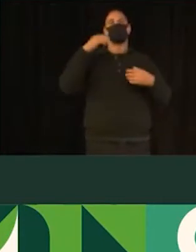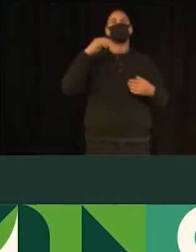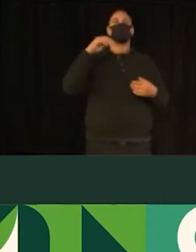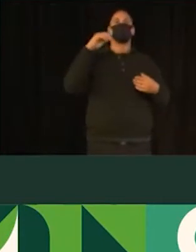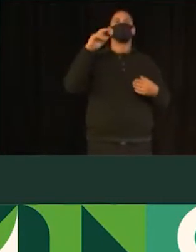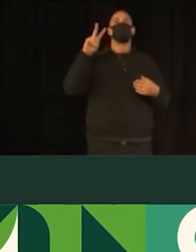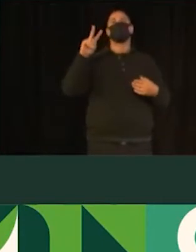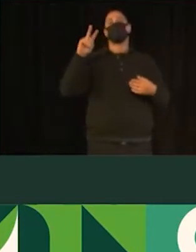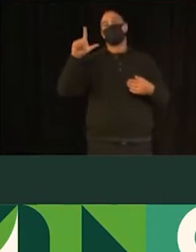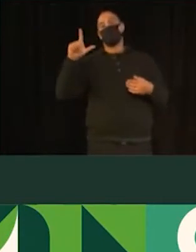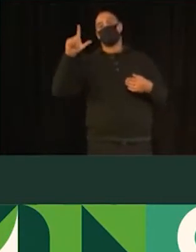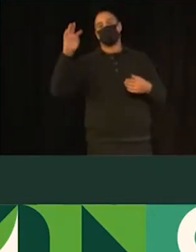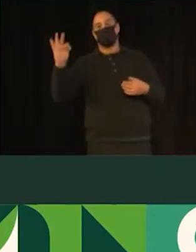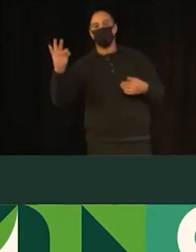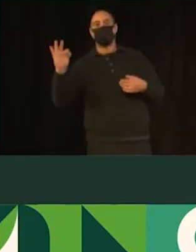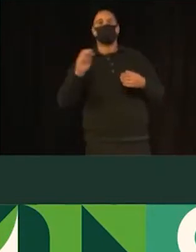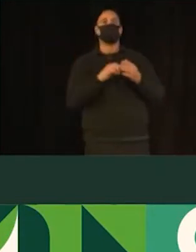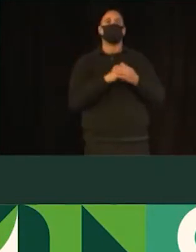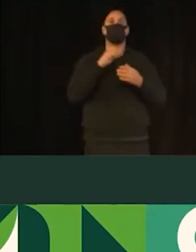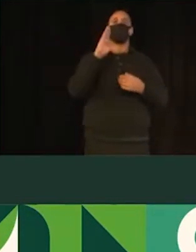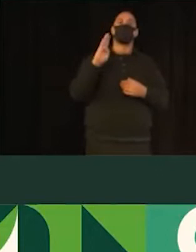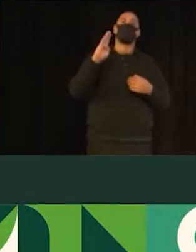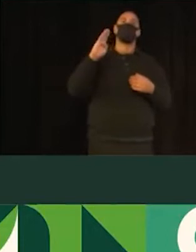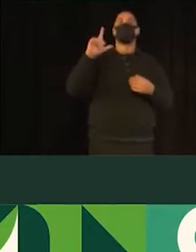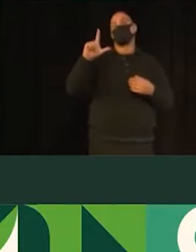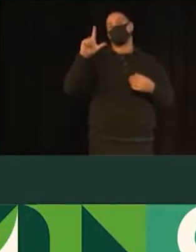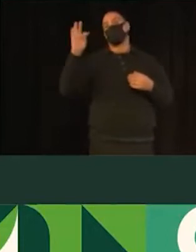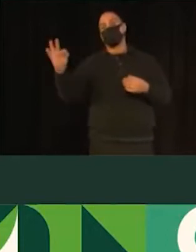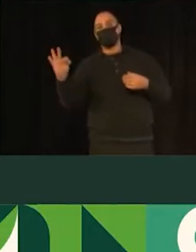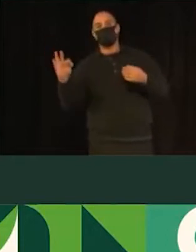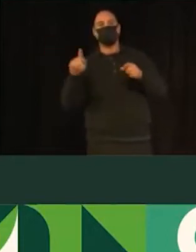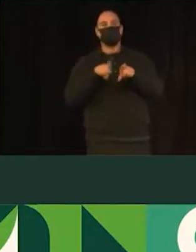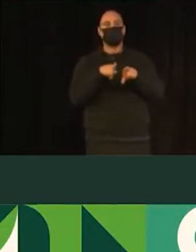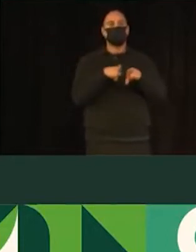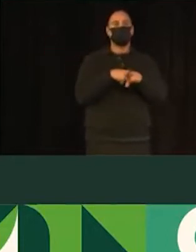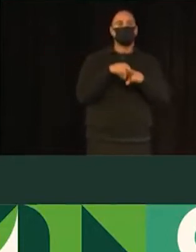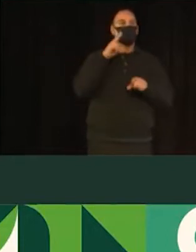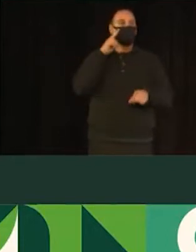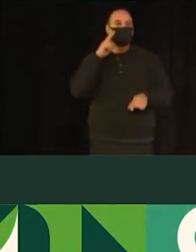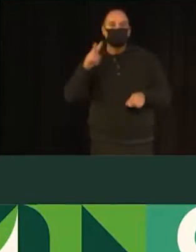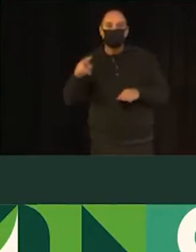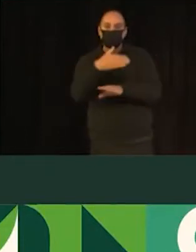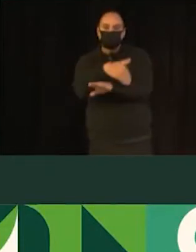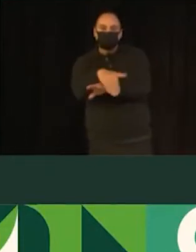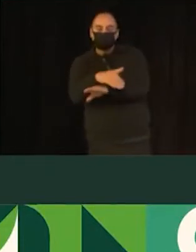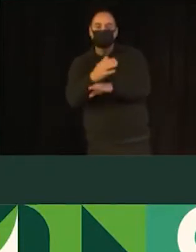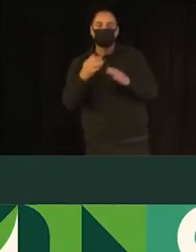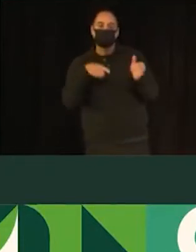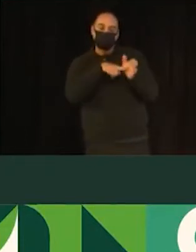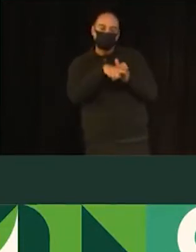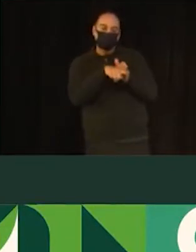VLT se mostraram inviável pela necessidade de ampliação de gabarito. O metrô e o monotrilho,